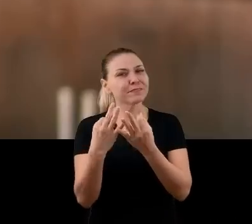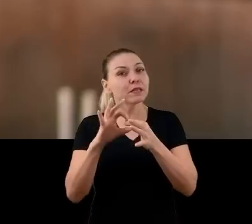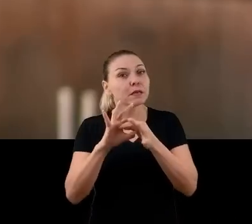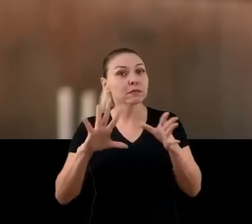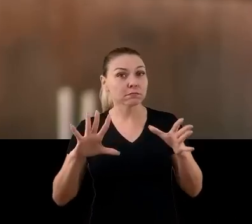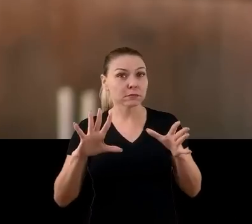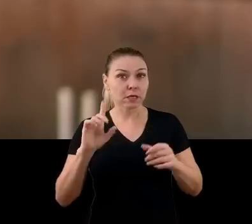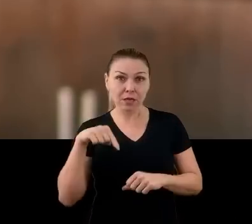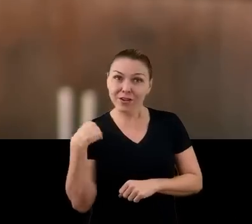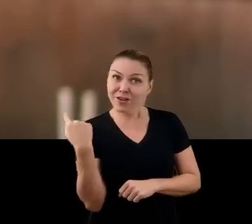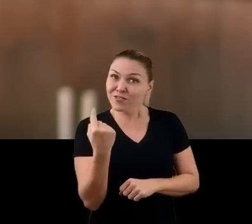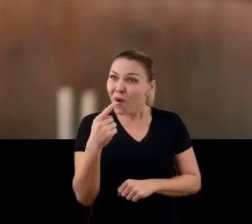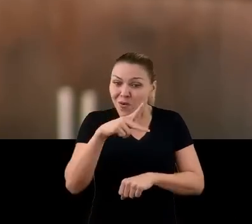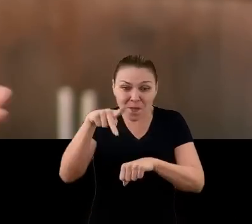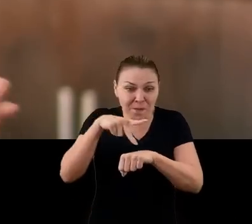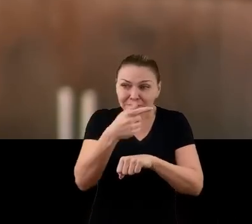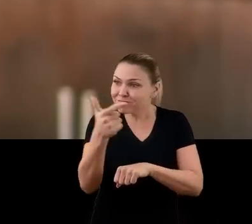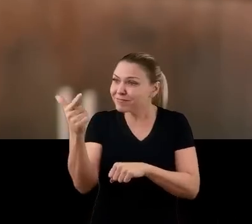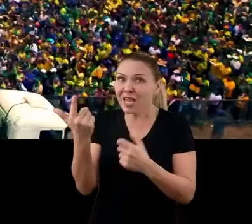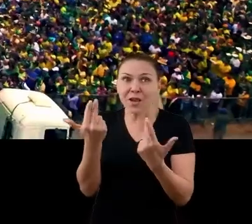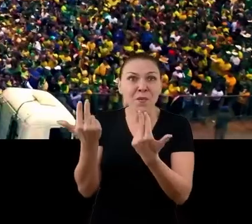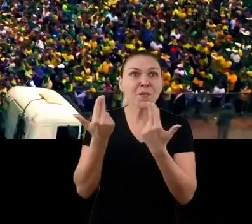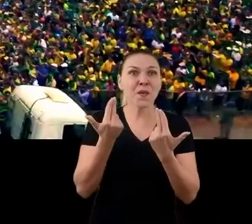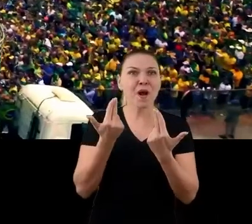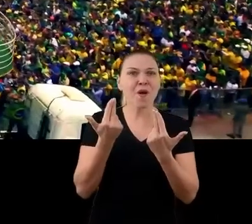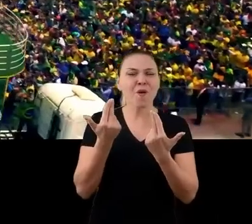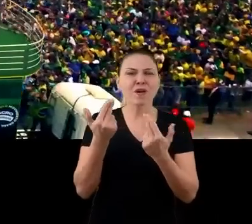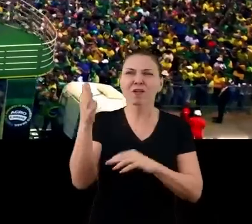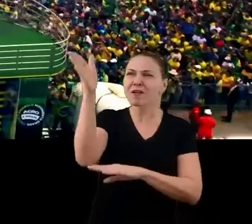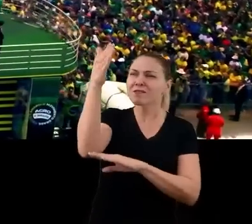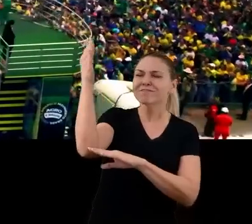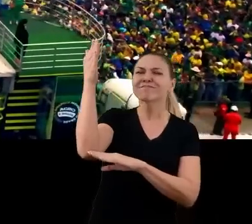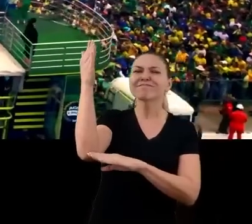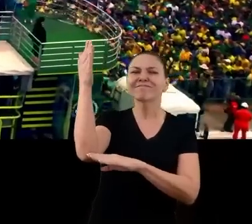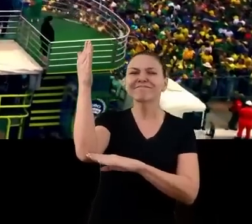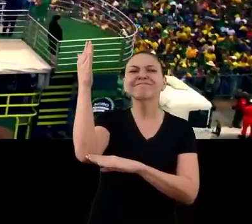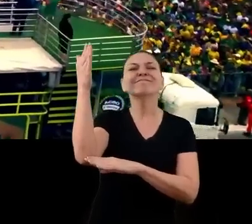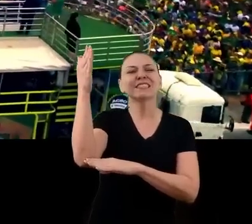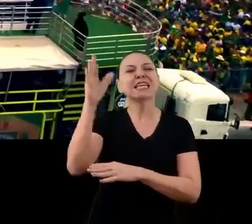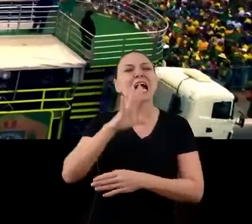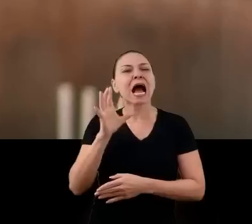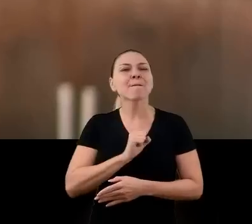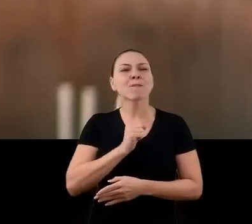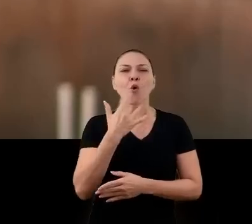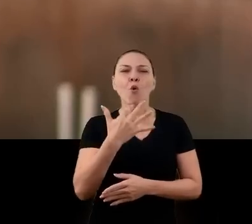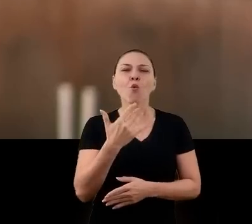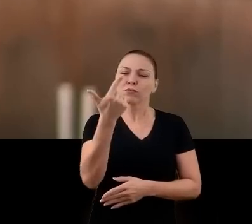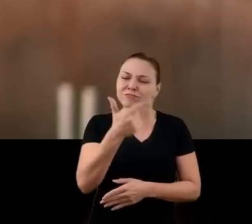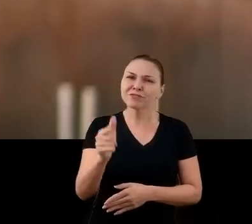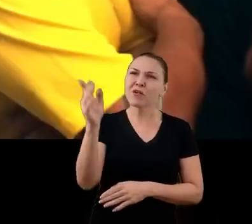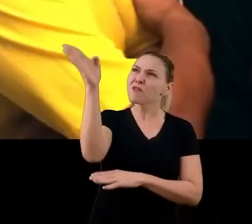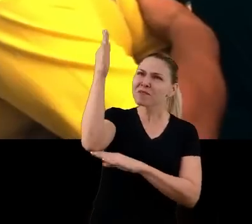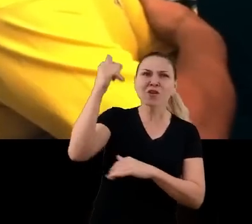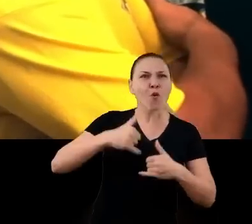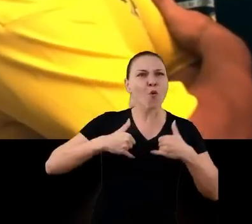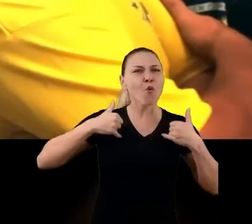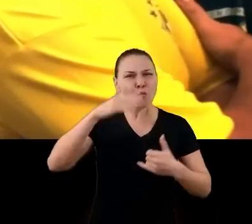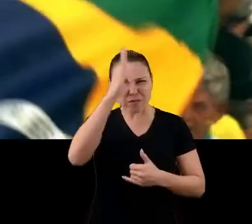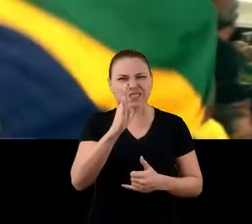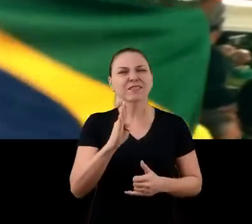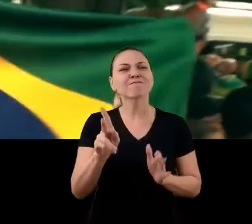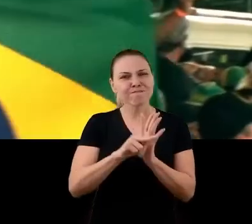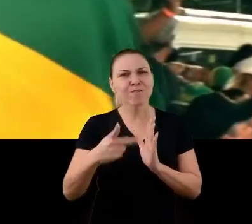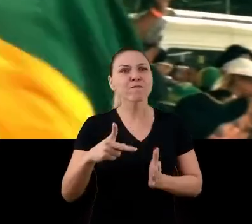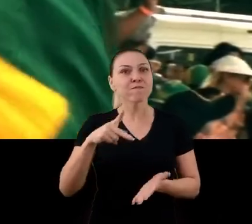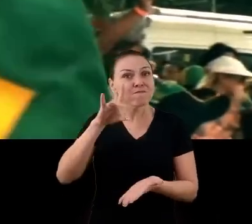liberdade. Nós temos uma pátria inigualável e nós resgatamos as cores da nossa bandeira. Orgulho de ser brasileiro de verdade.